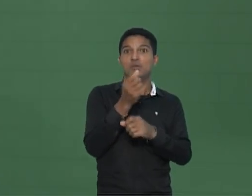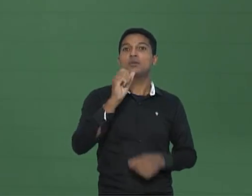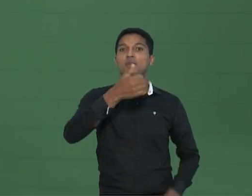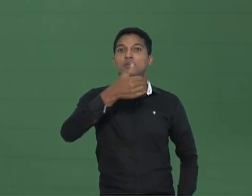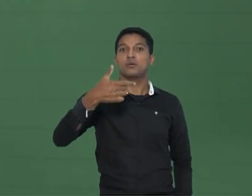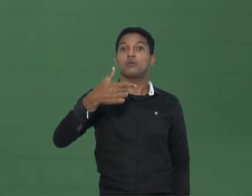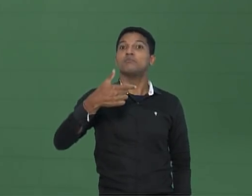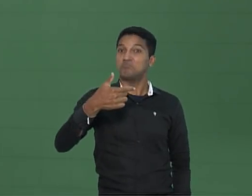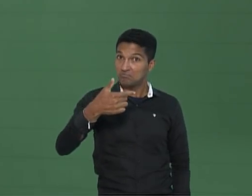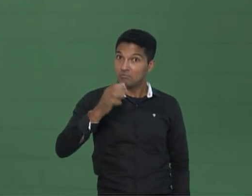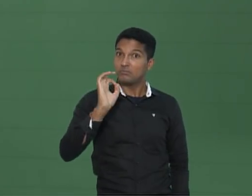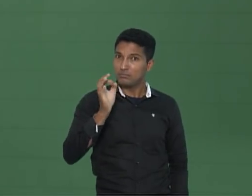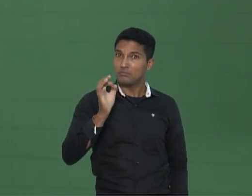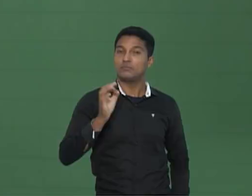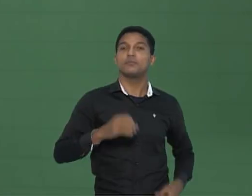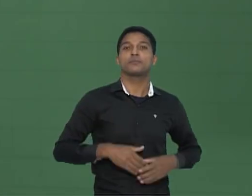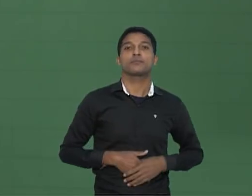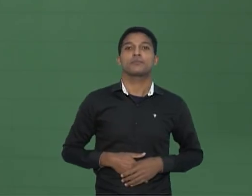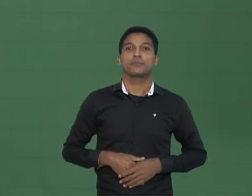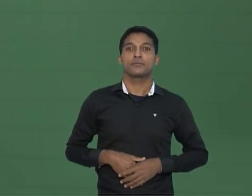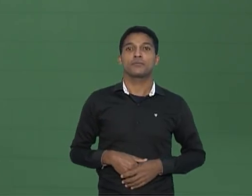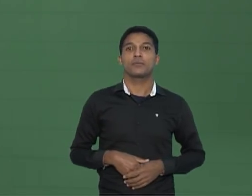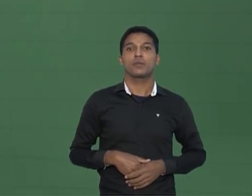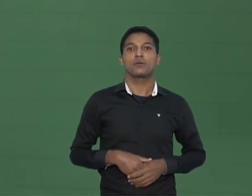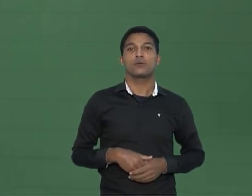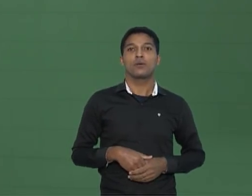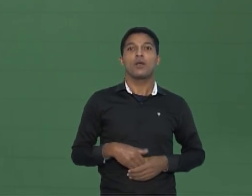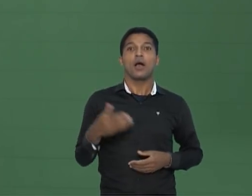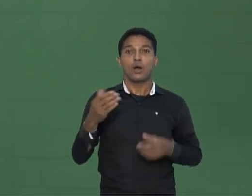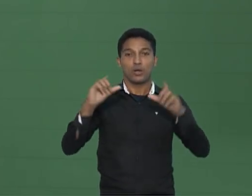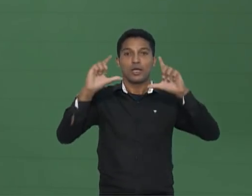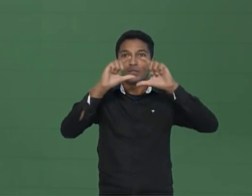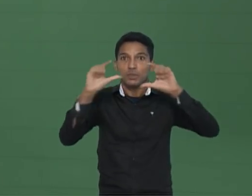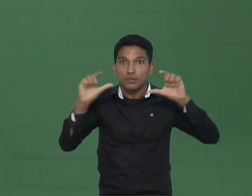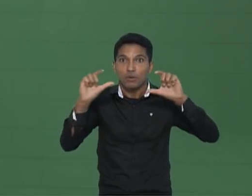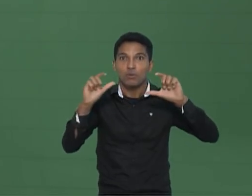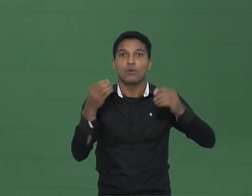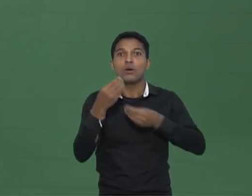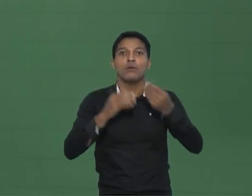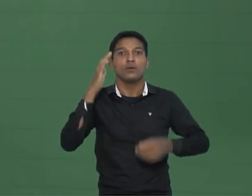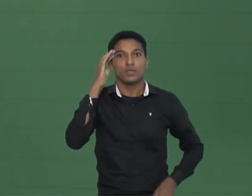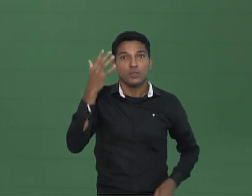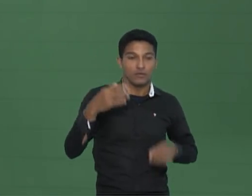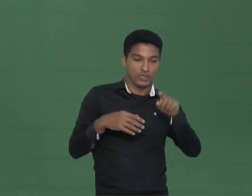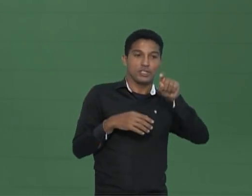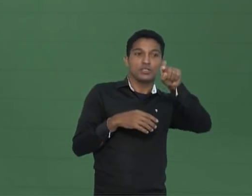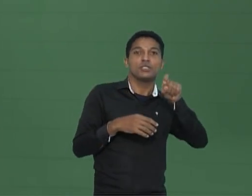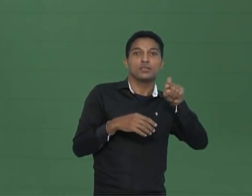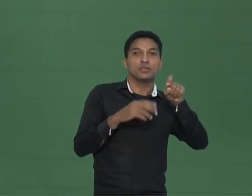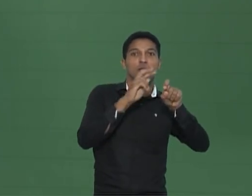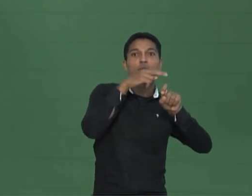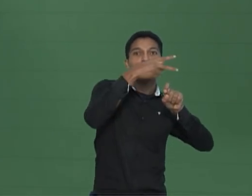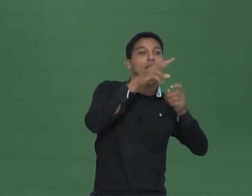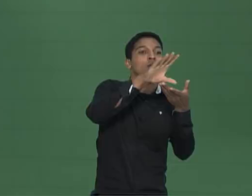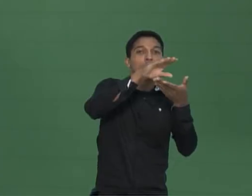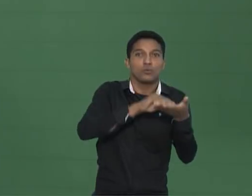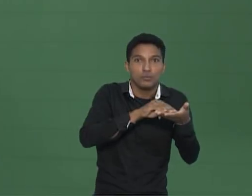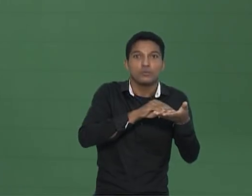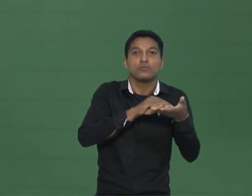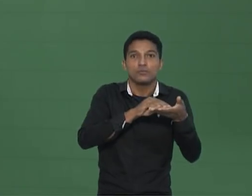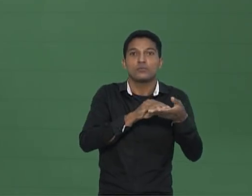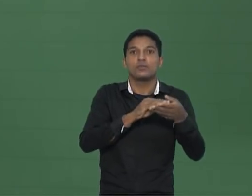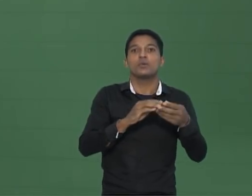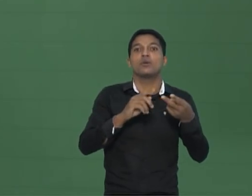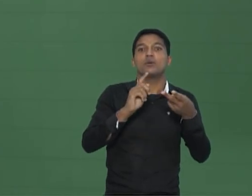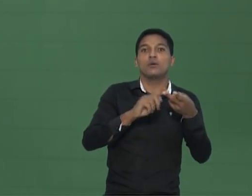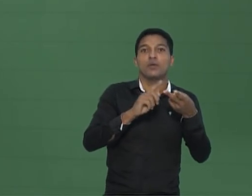Então vamos lá. Eu vou simplificar essa expressão. O x ao quadrado eu vou repetir, e esse com esse, como